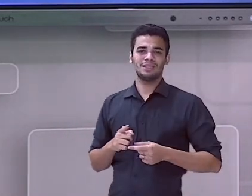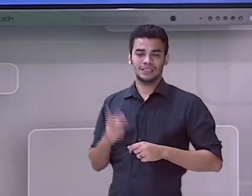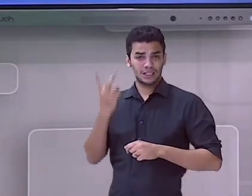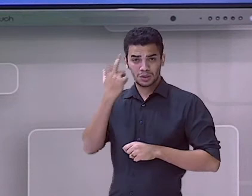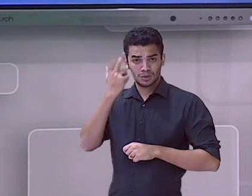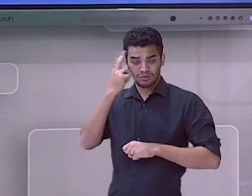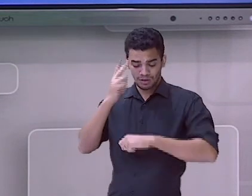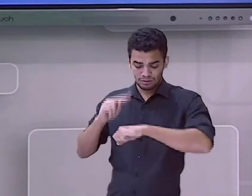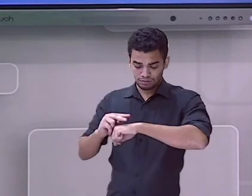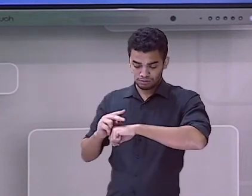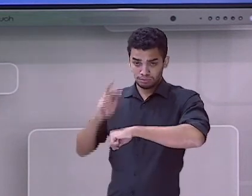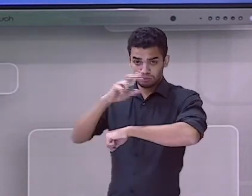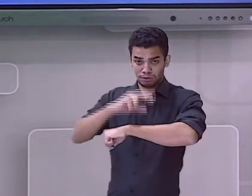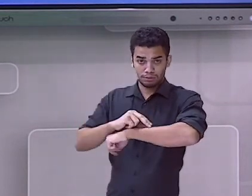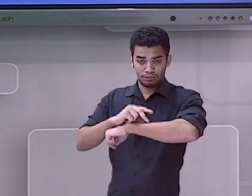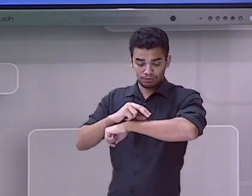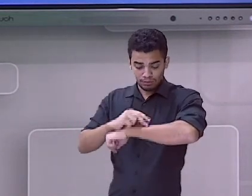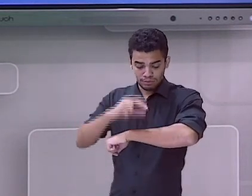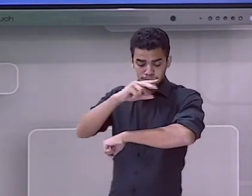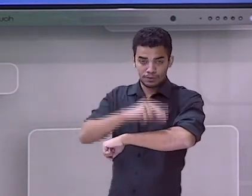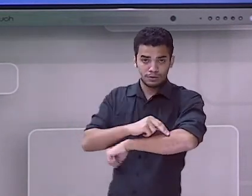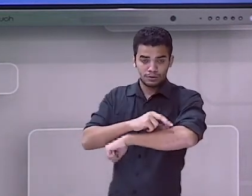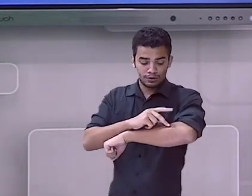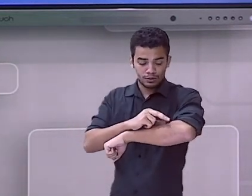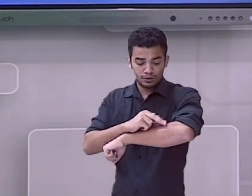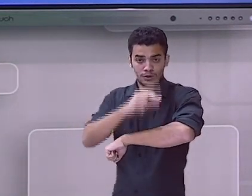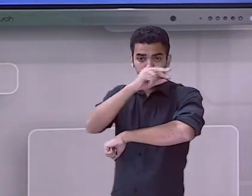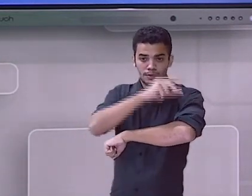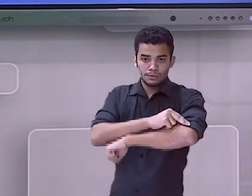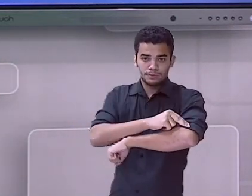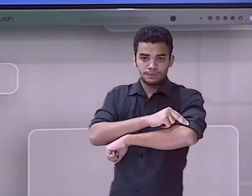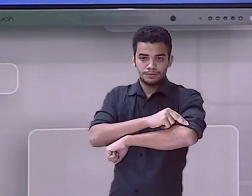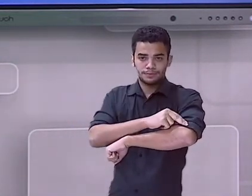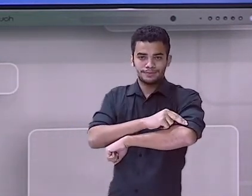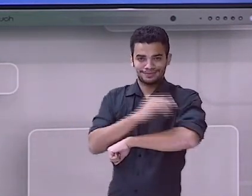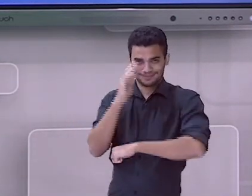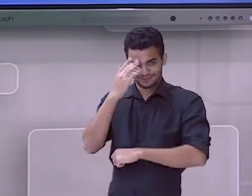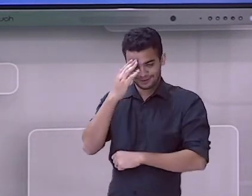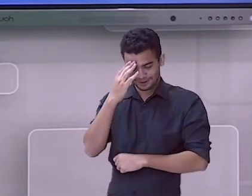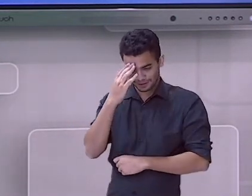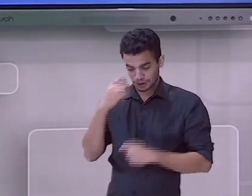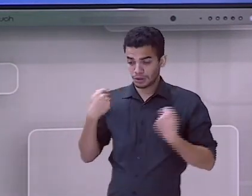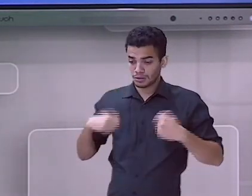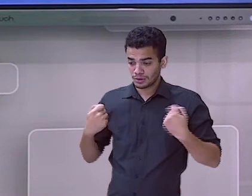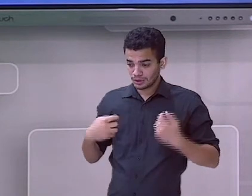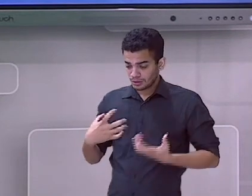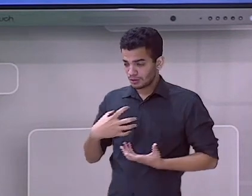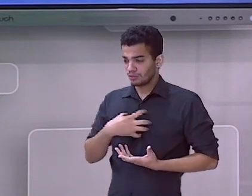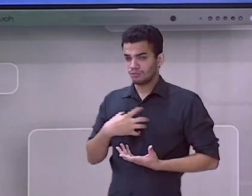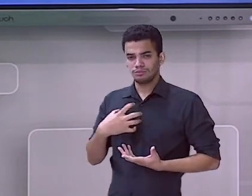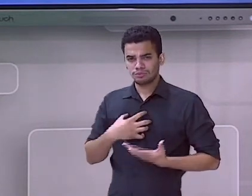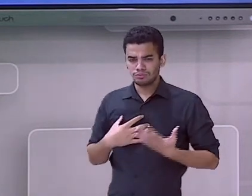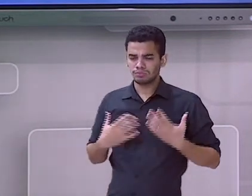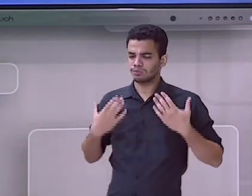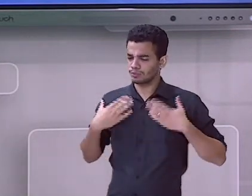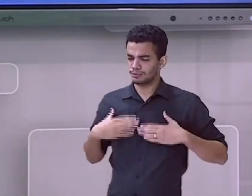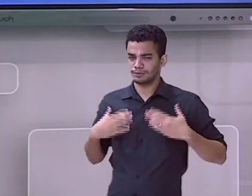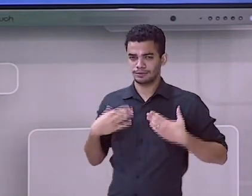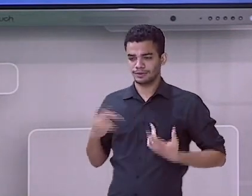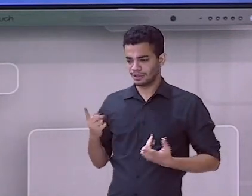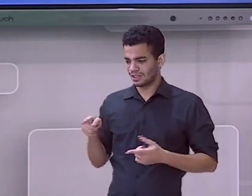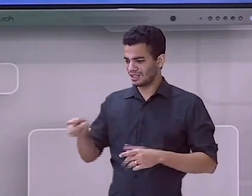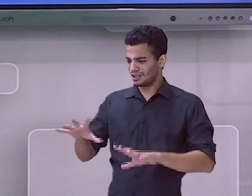É só a gente saber cuidar que a gente vai ter, né, um contato sem nenhum dano para a nossa vida,